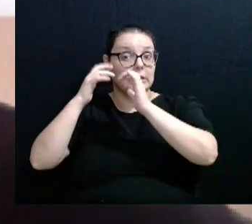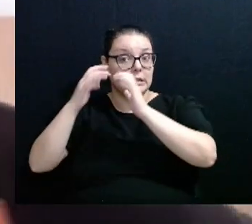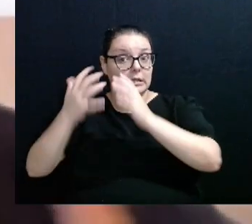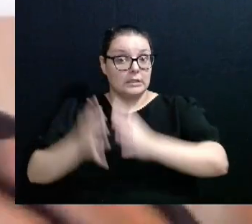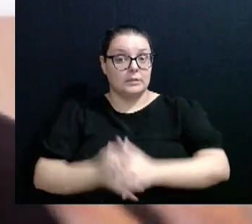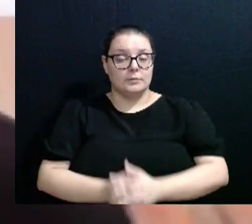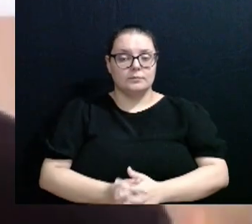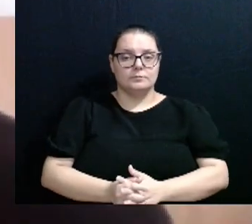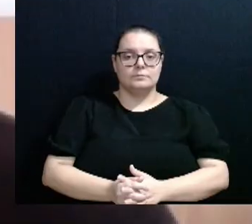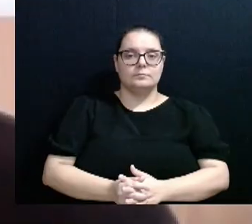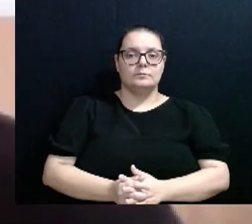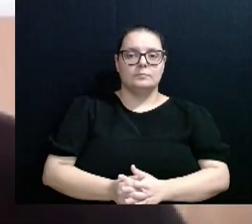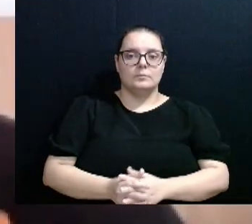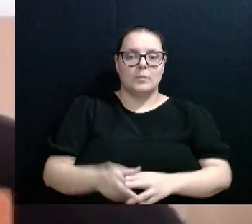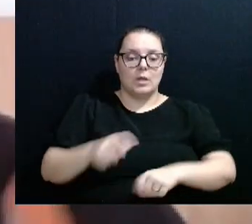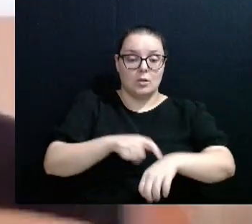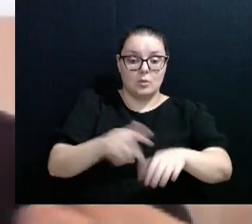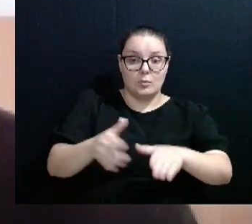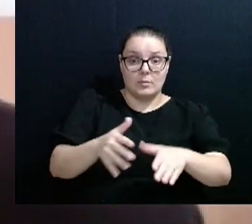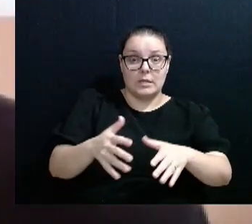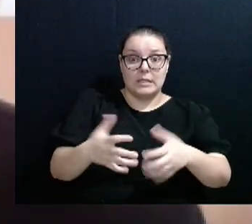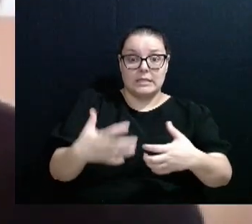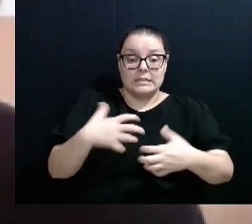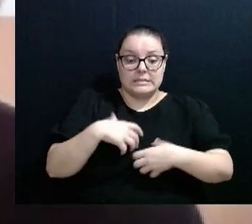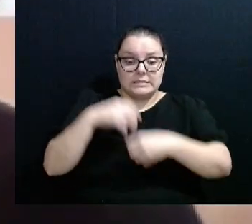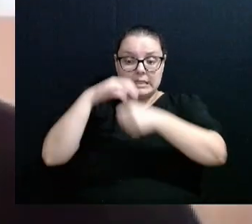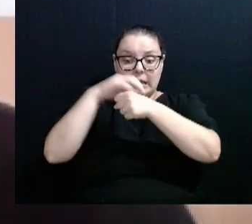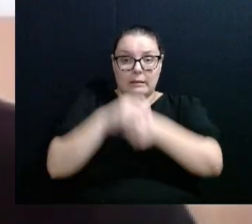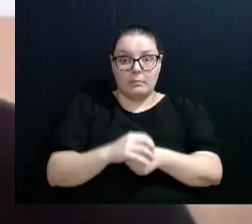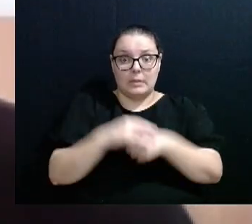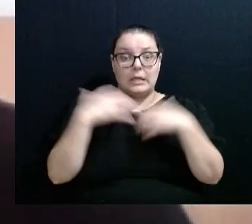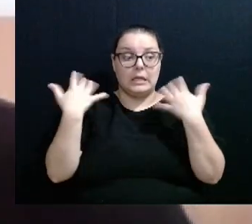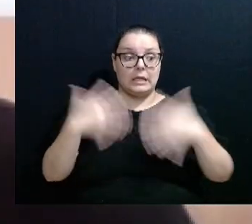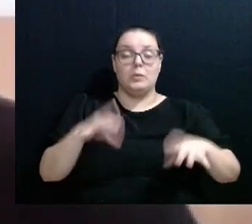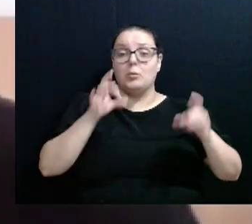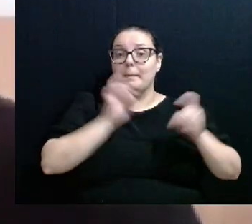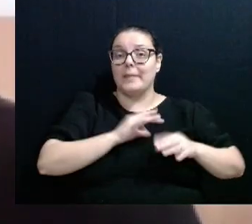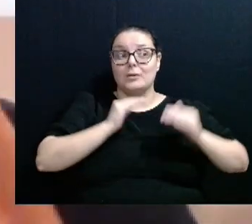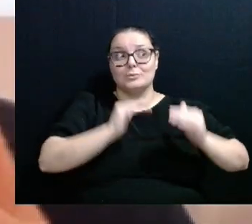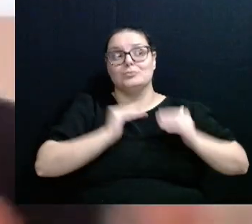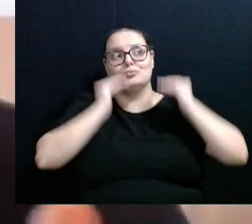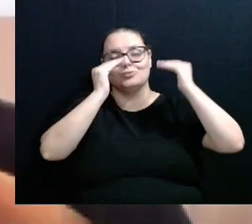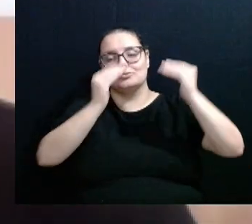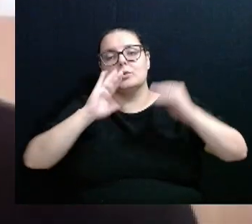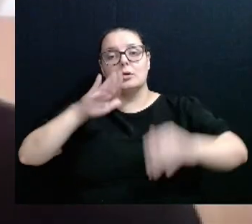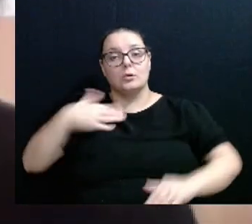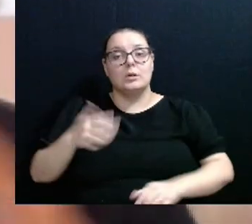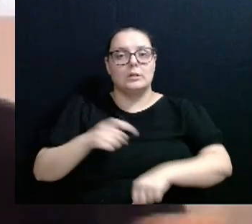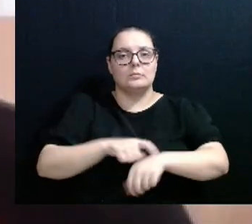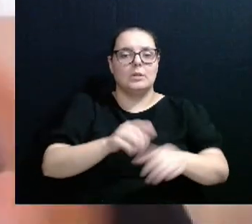em uma ameaça, ele se sente ameaçado quando a gente entra nessas